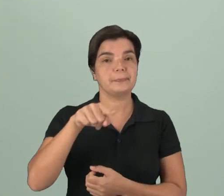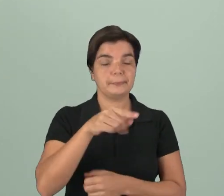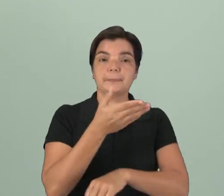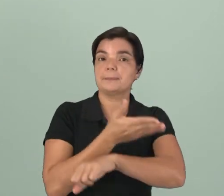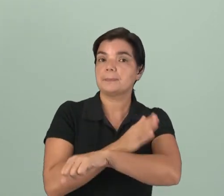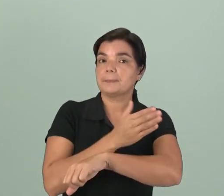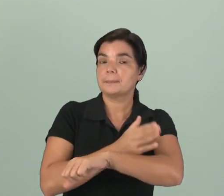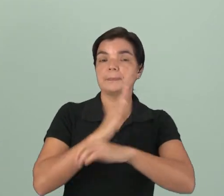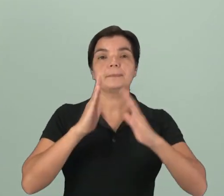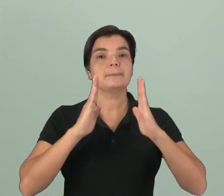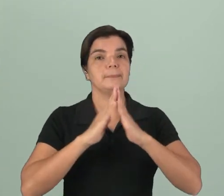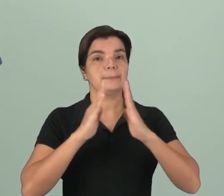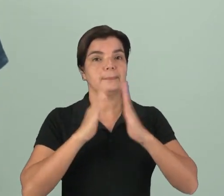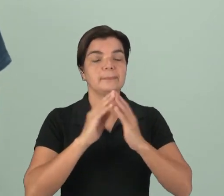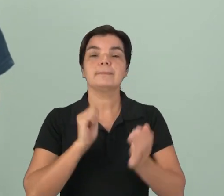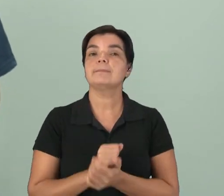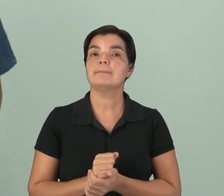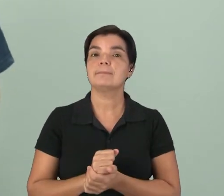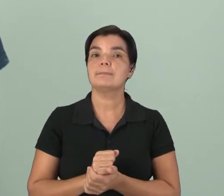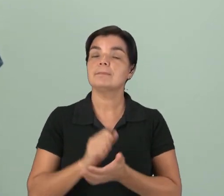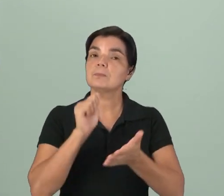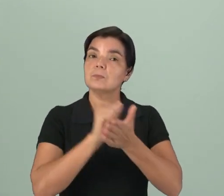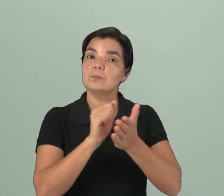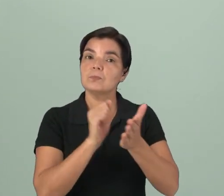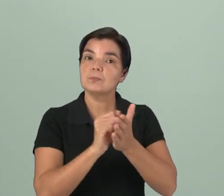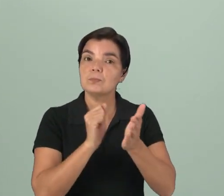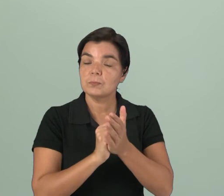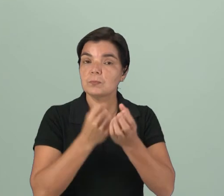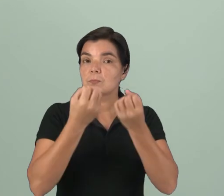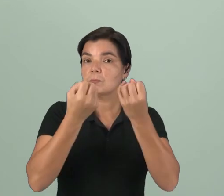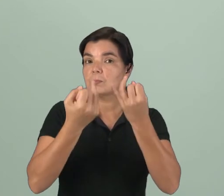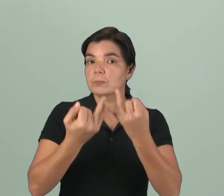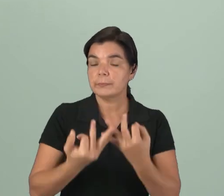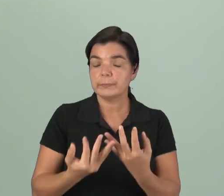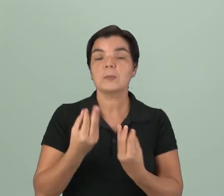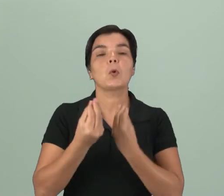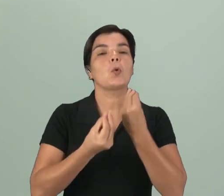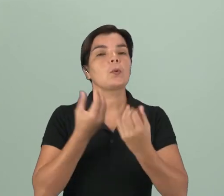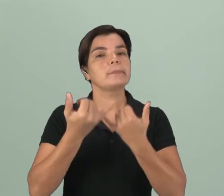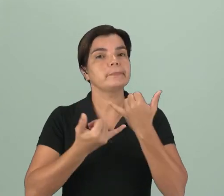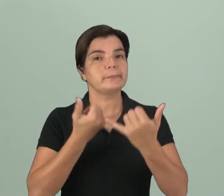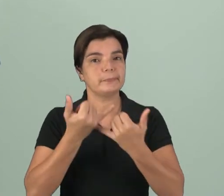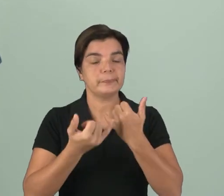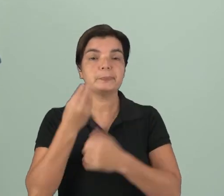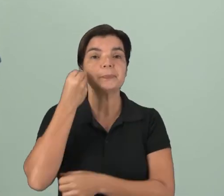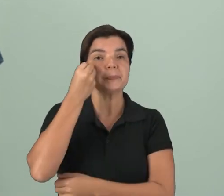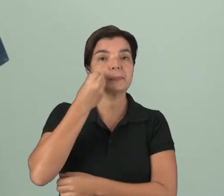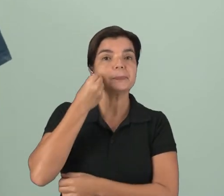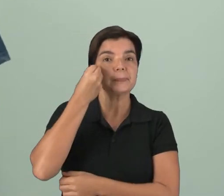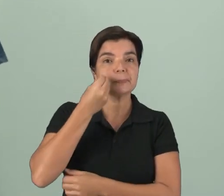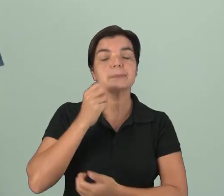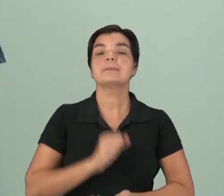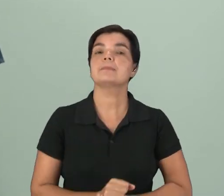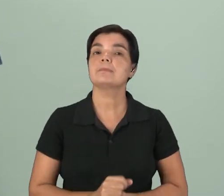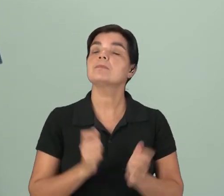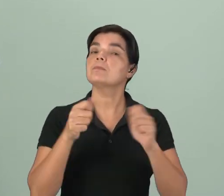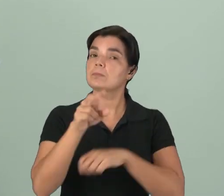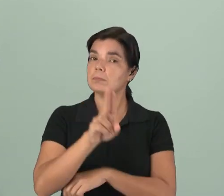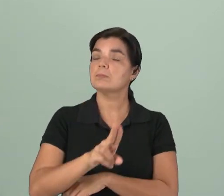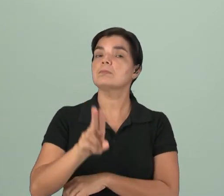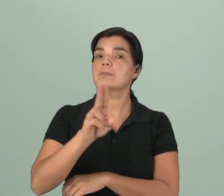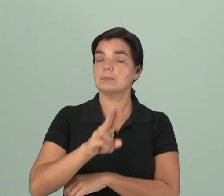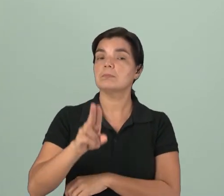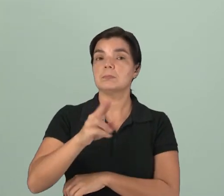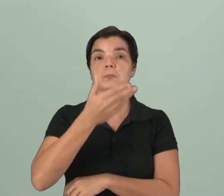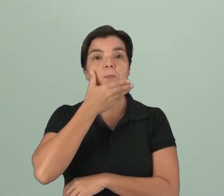podem praticar em casa, e aí vocês descrevem como é que foi essa brincadeira, essa experiência. Pode